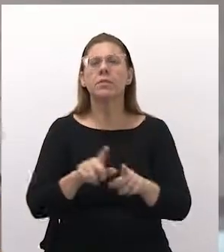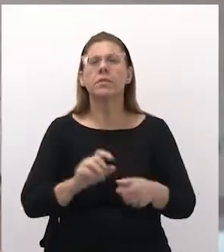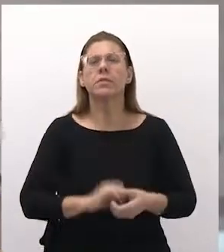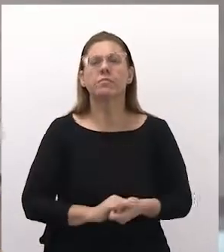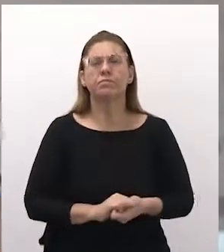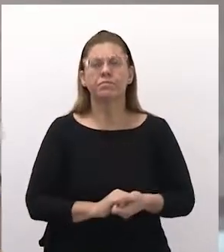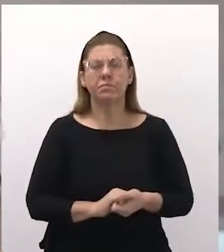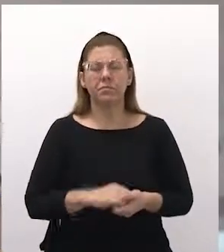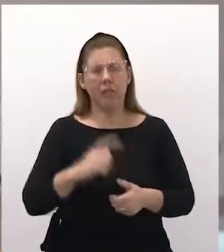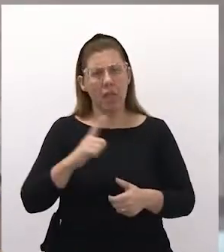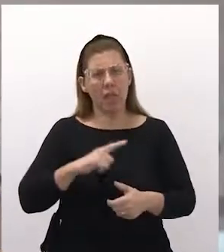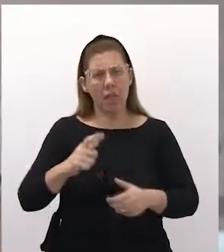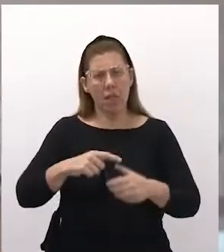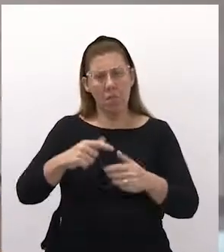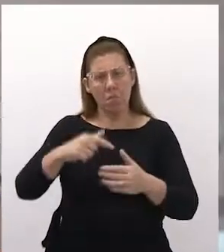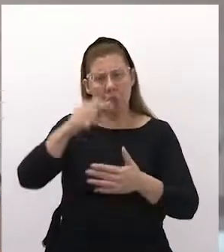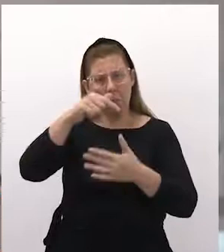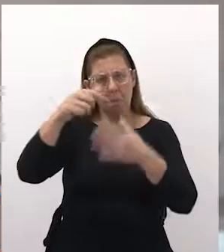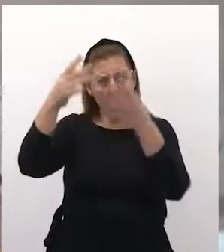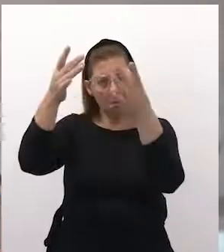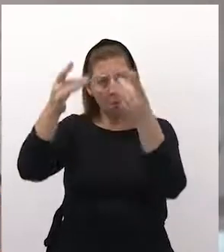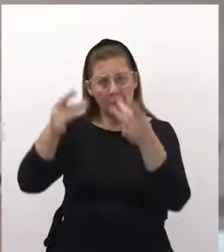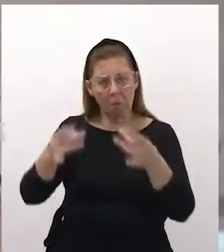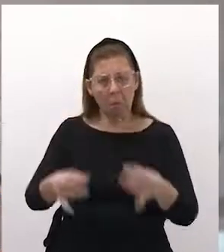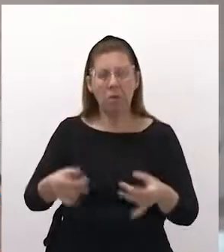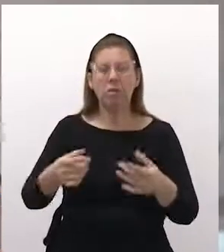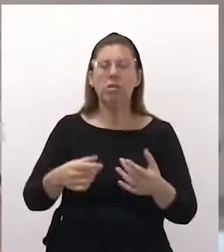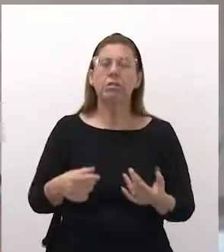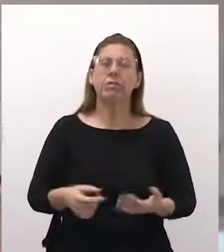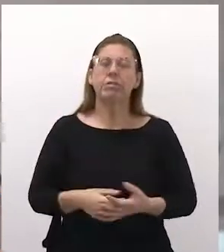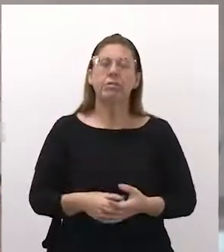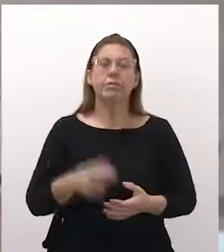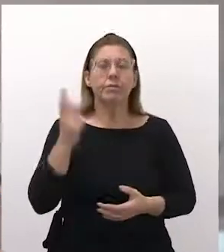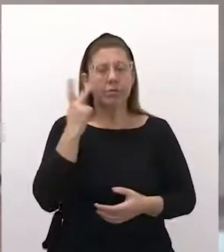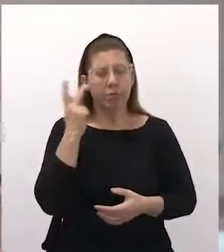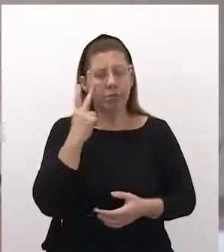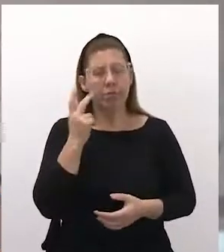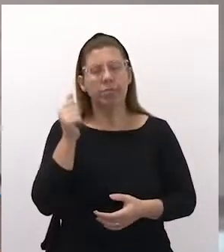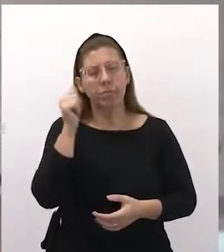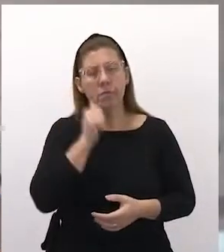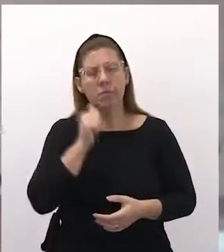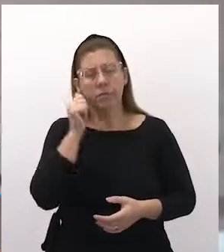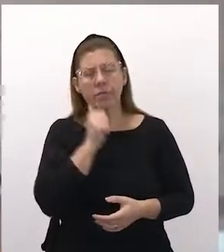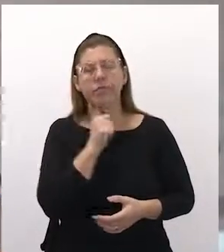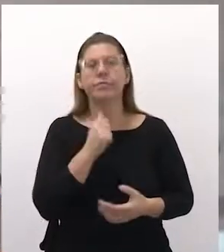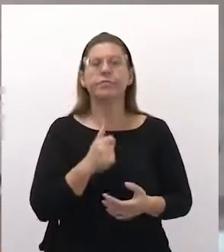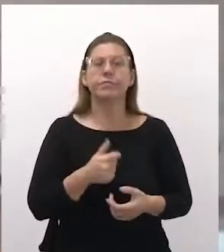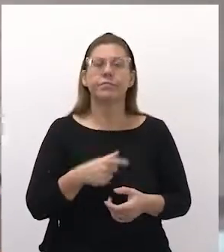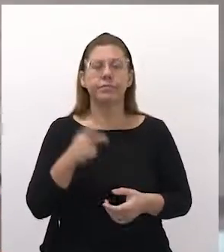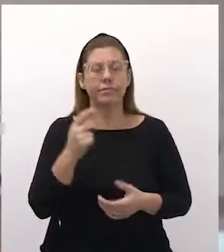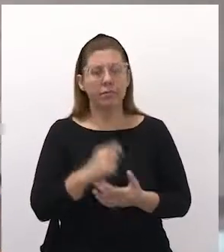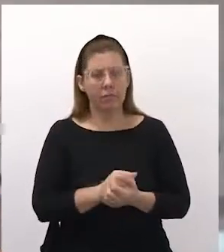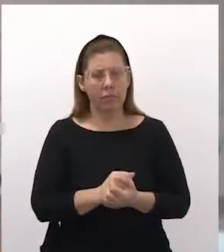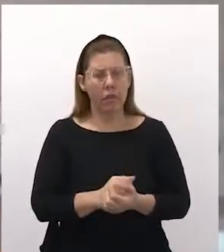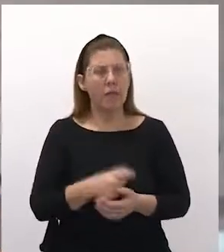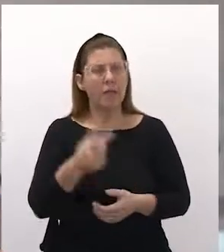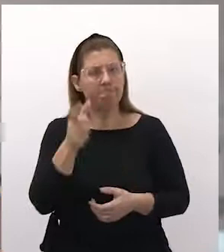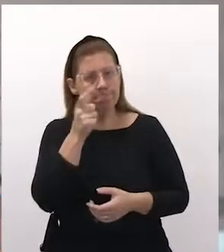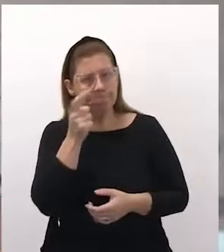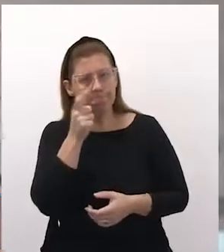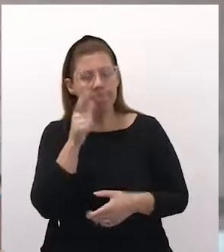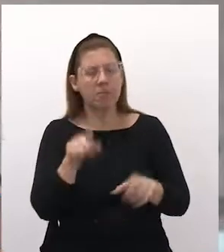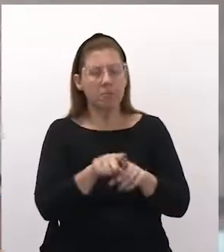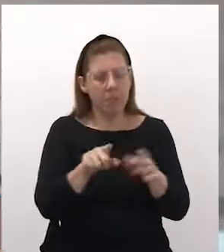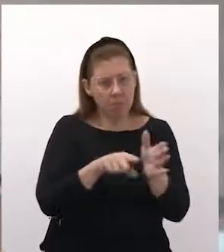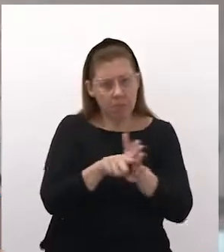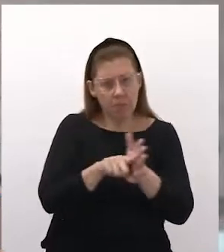uma dissertação aí de São Paulo, que é de uma procuradora do trabalho, que é a Elisiane Santos, que é bastante interessante, que ela